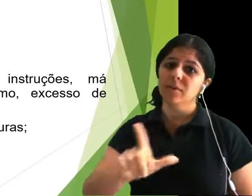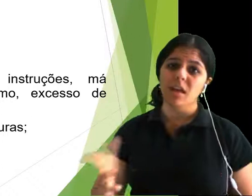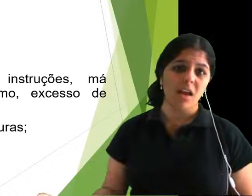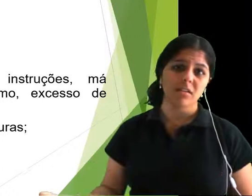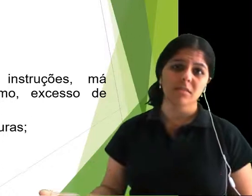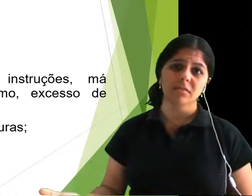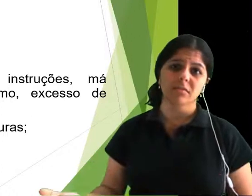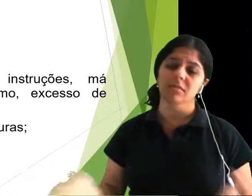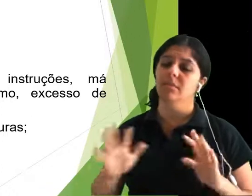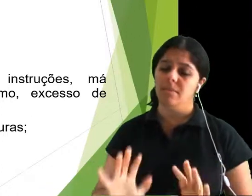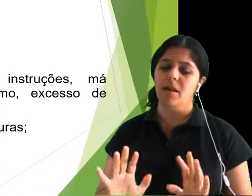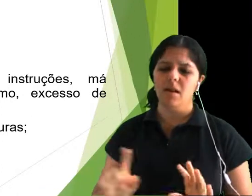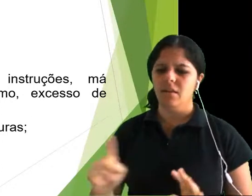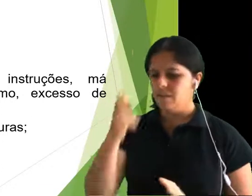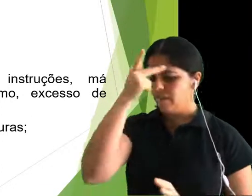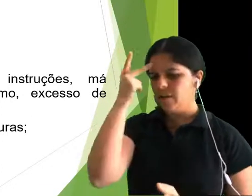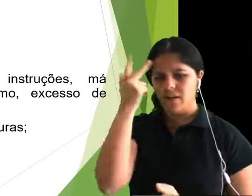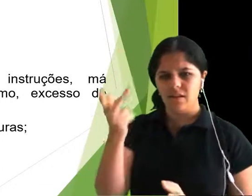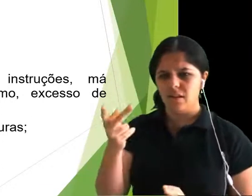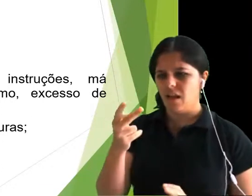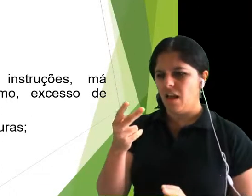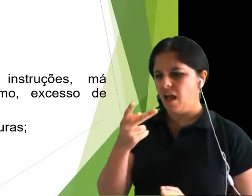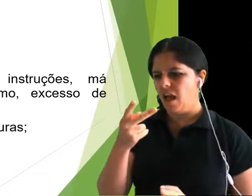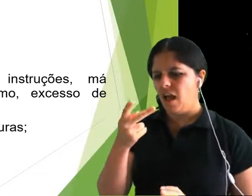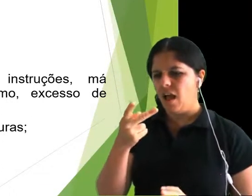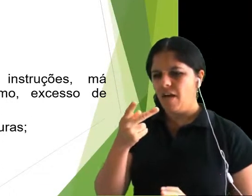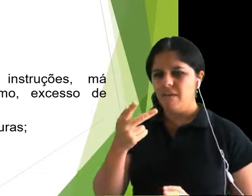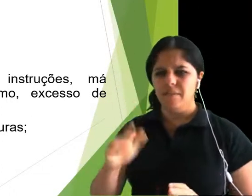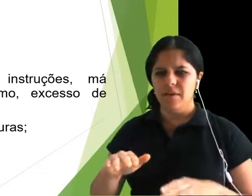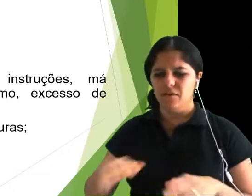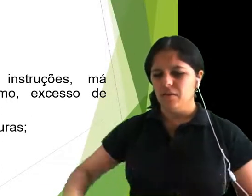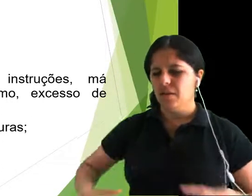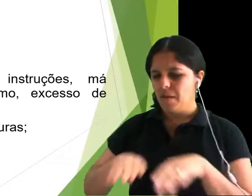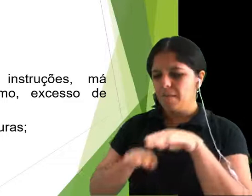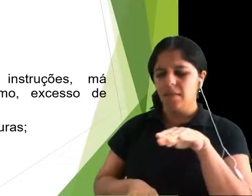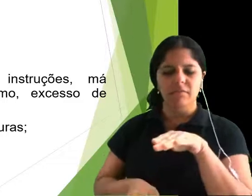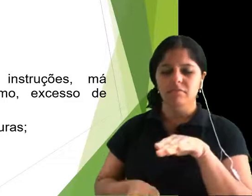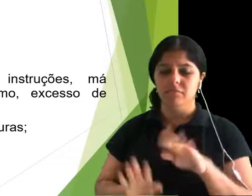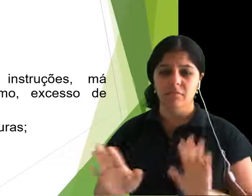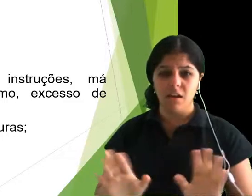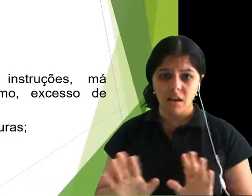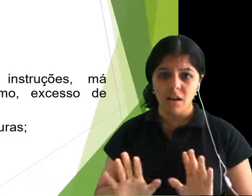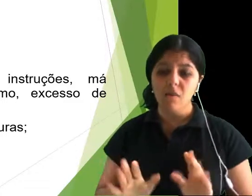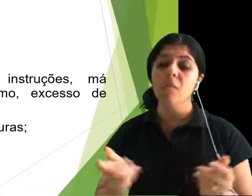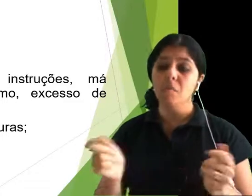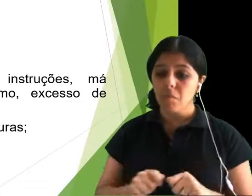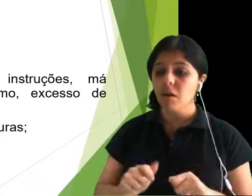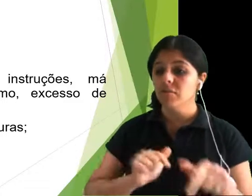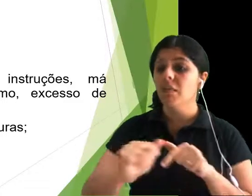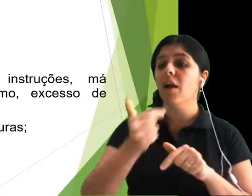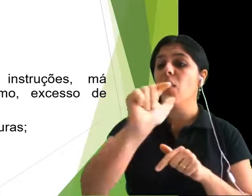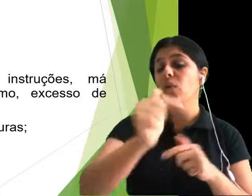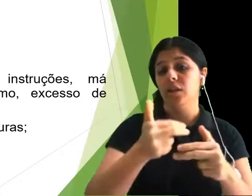tarefa. Mas isso não faz da pessoa menos ou mais, de jeito nenhum. Ela vai ser capaz de realizar